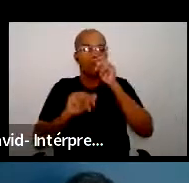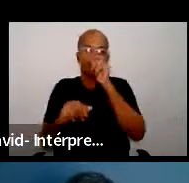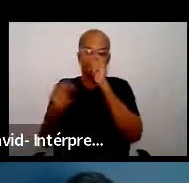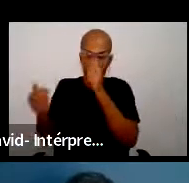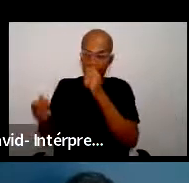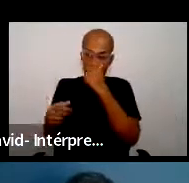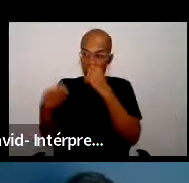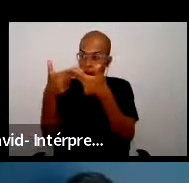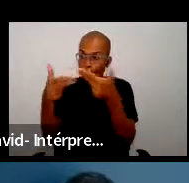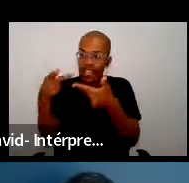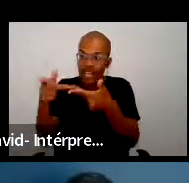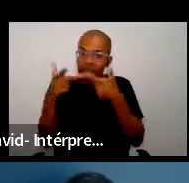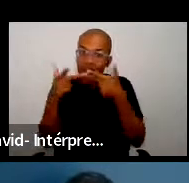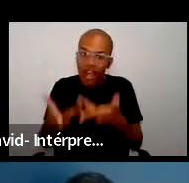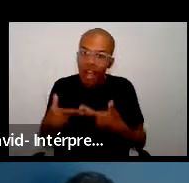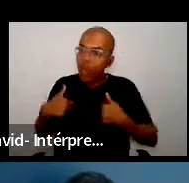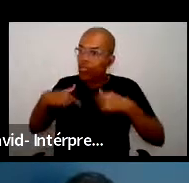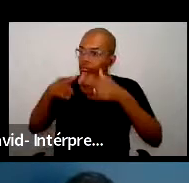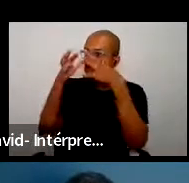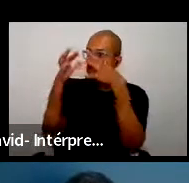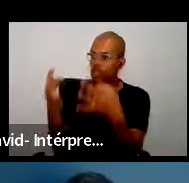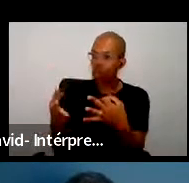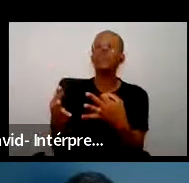o outro tem a dizer,